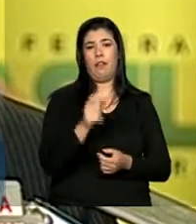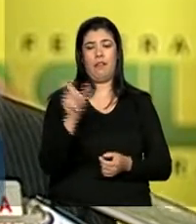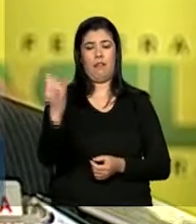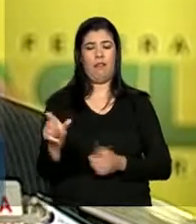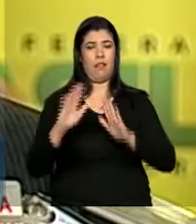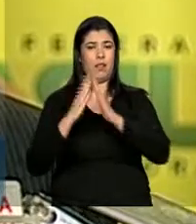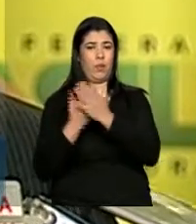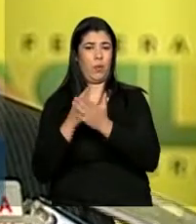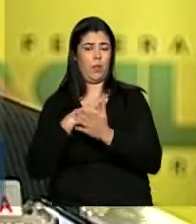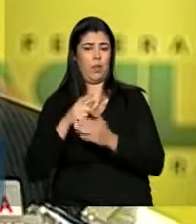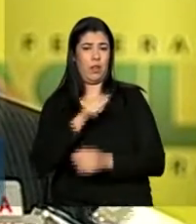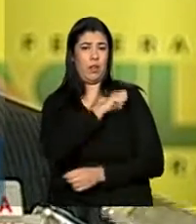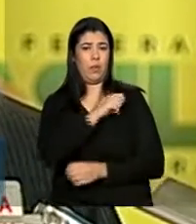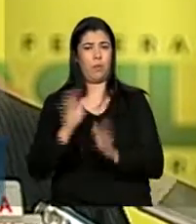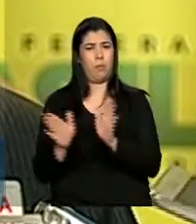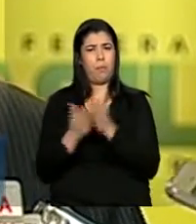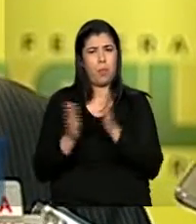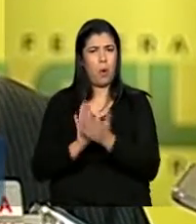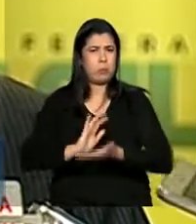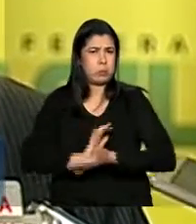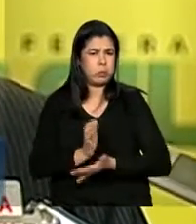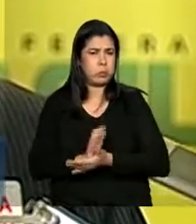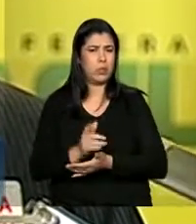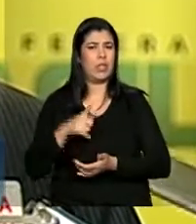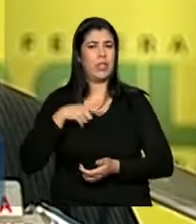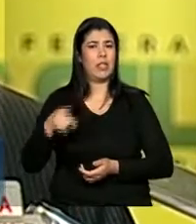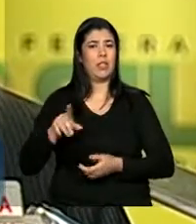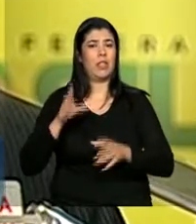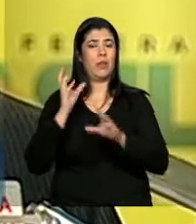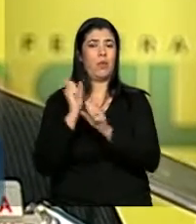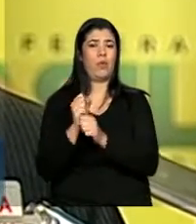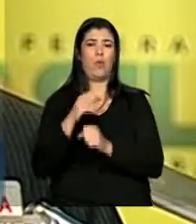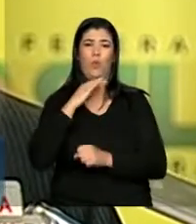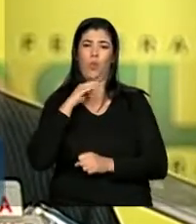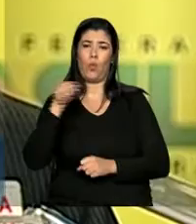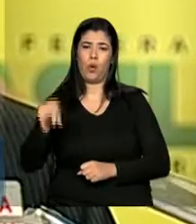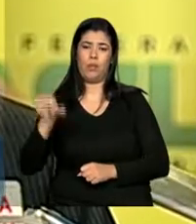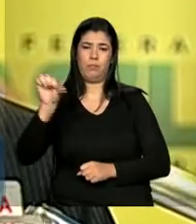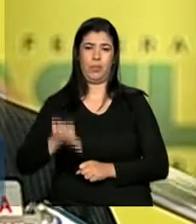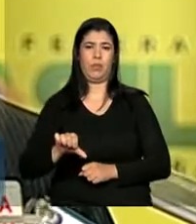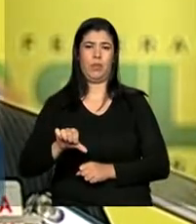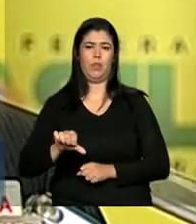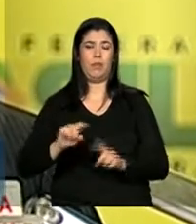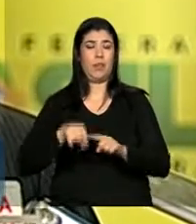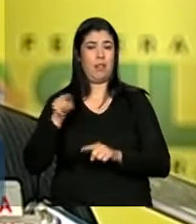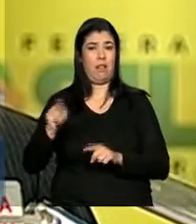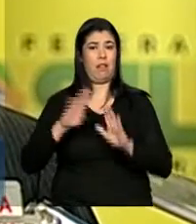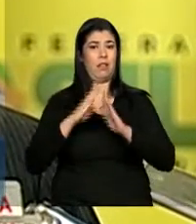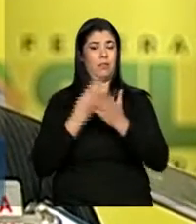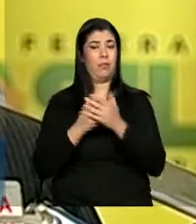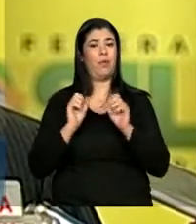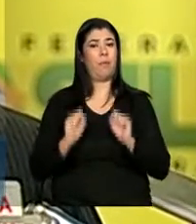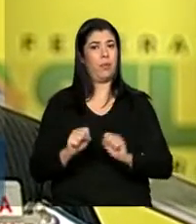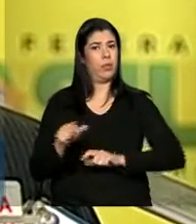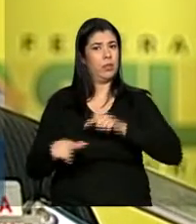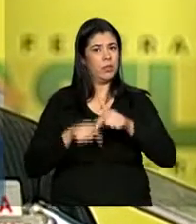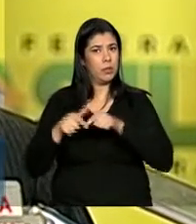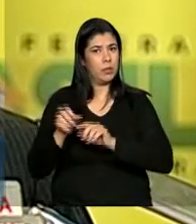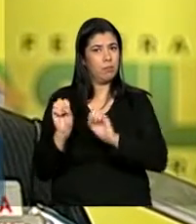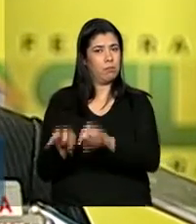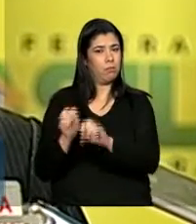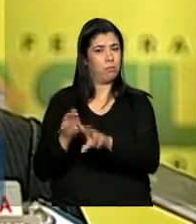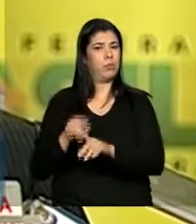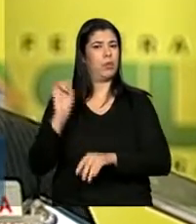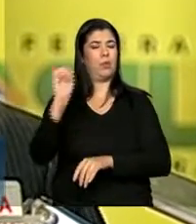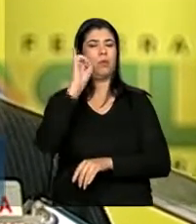mais pobres ou mesmo miseráveis vai ter uma nota inferior. Mas essa escola pode estar fazendo um trabalho educativo